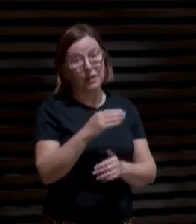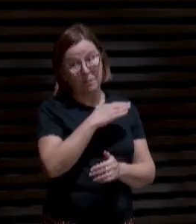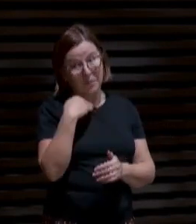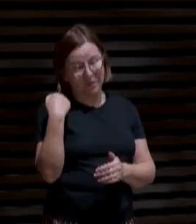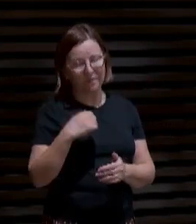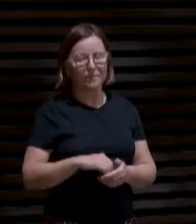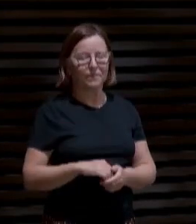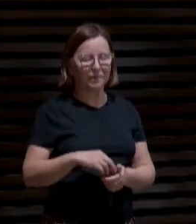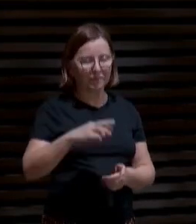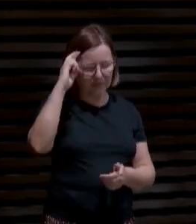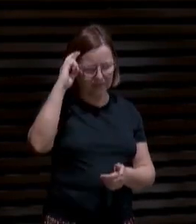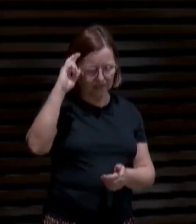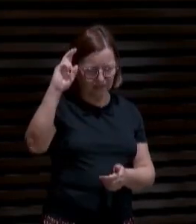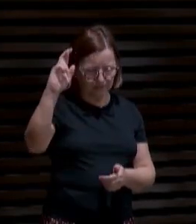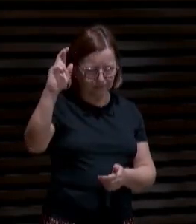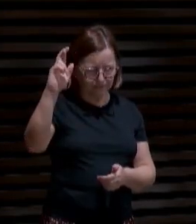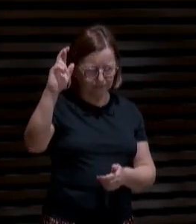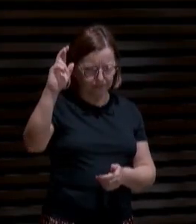Senhor,